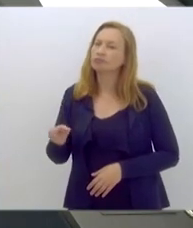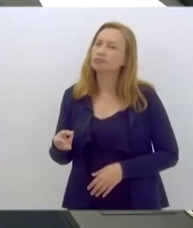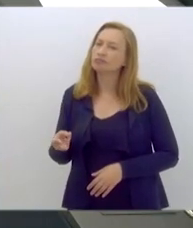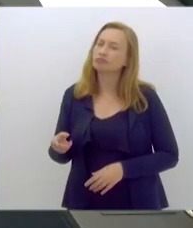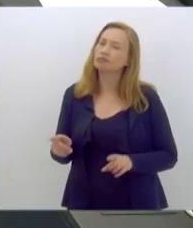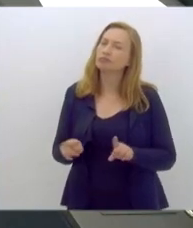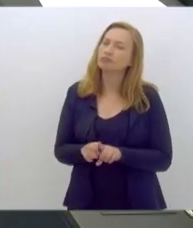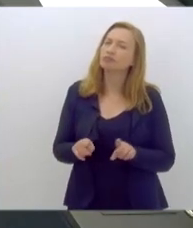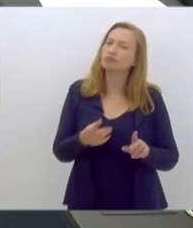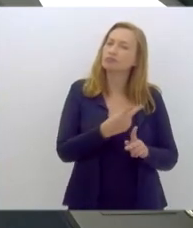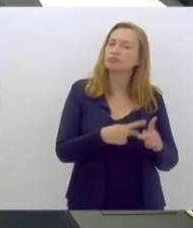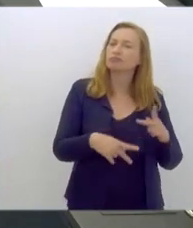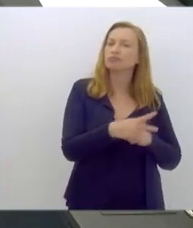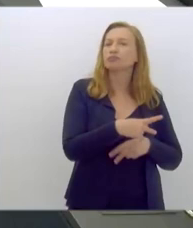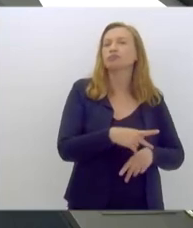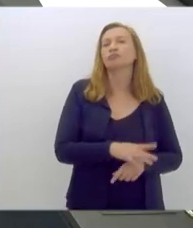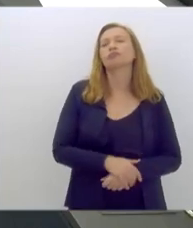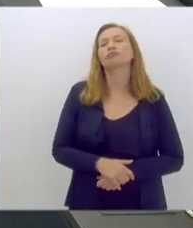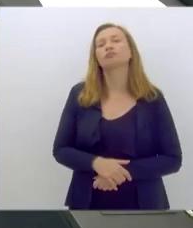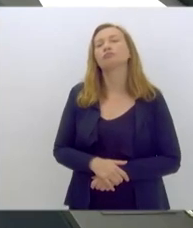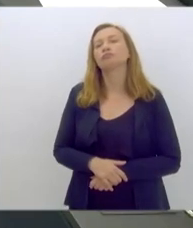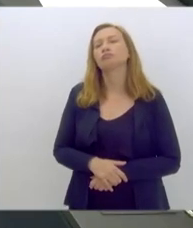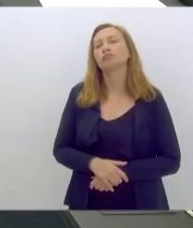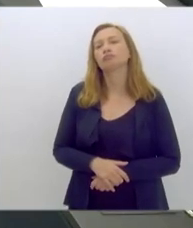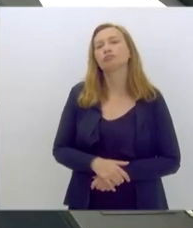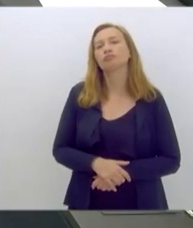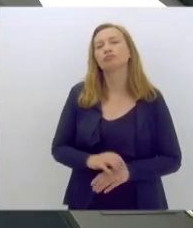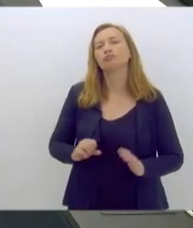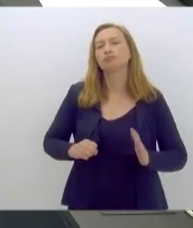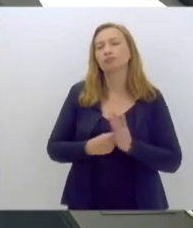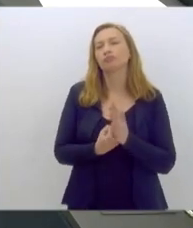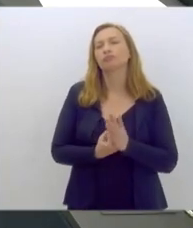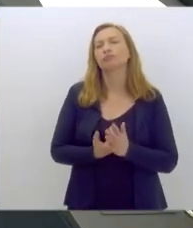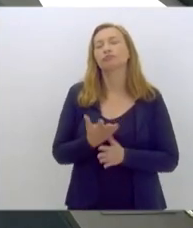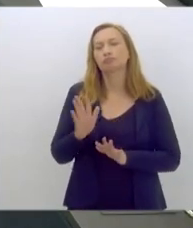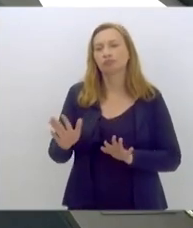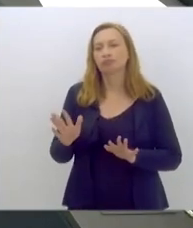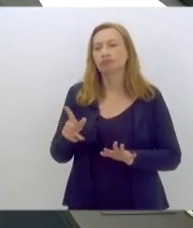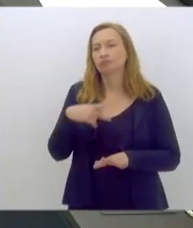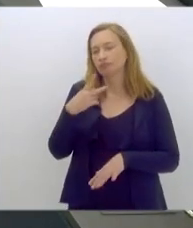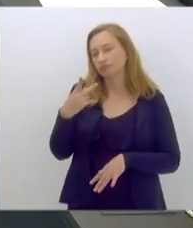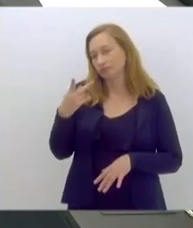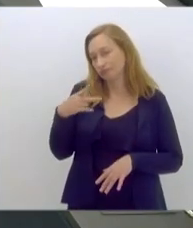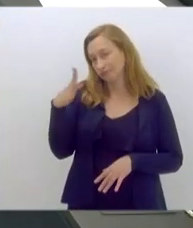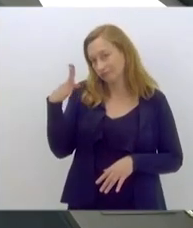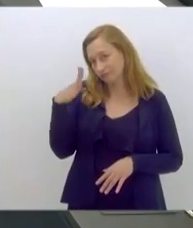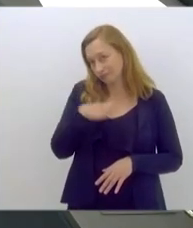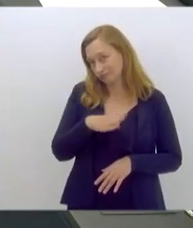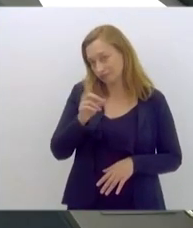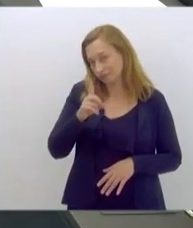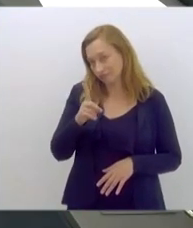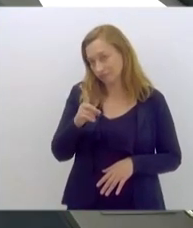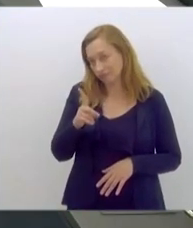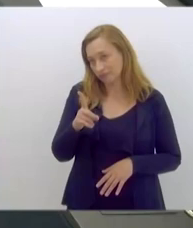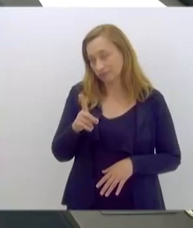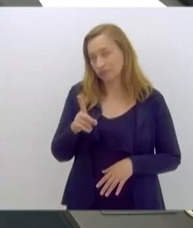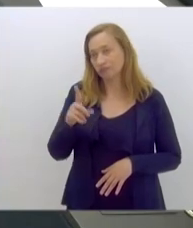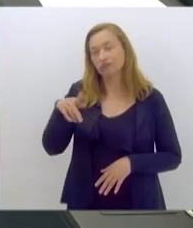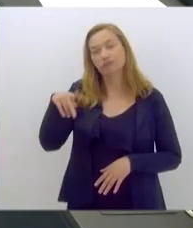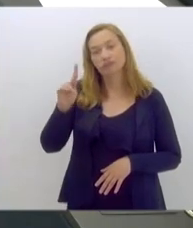da Previdência que iria de alguma maneira sem impactada Talvez o tenha me expressado nós temos